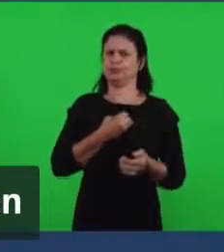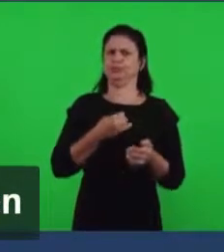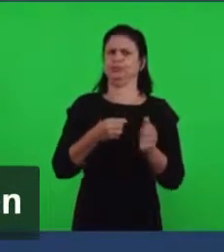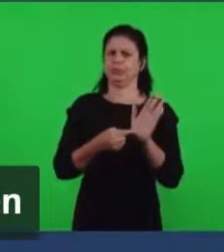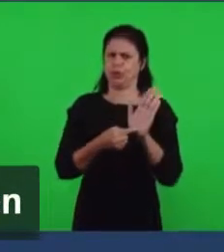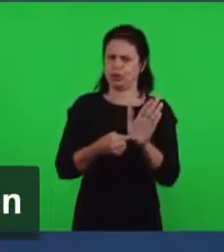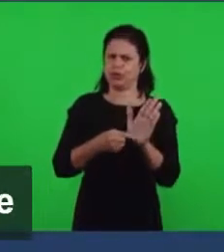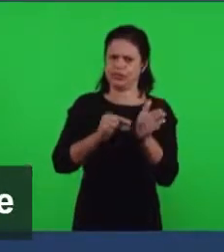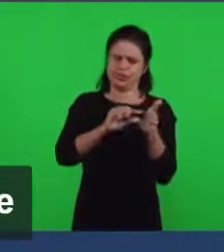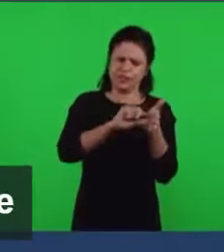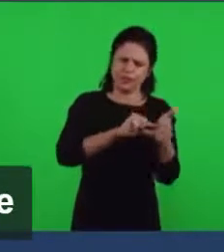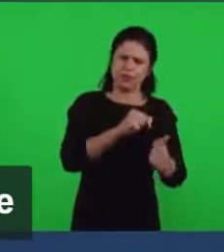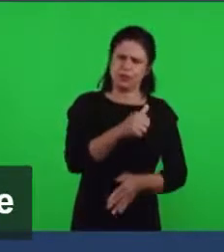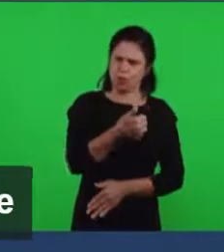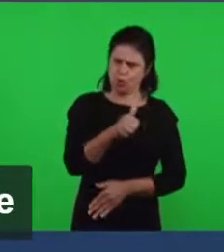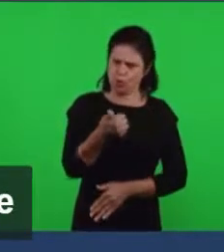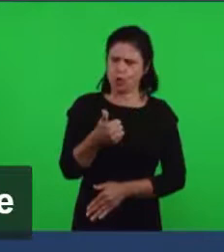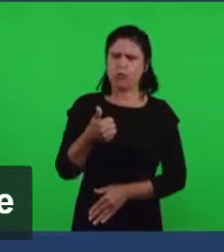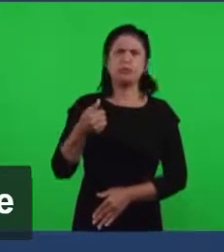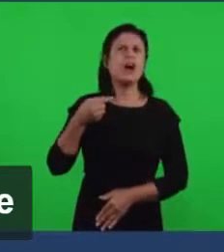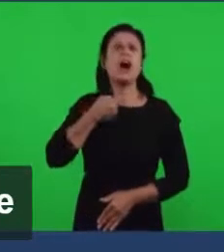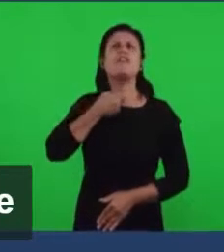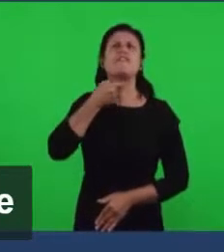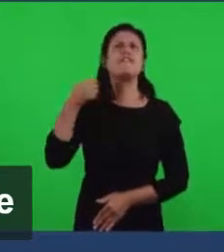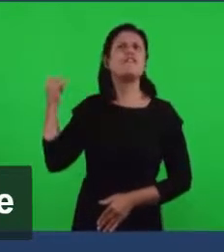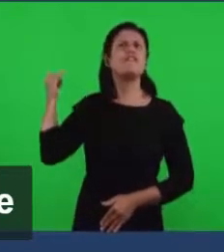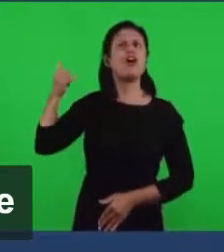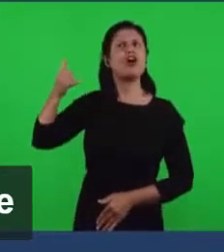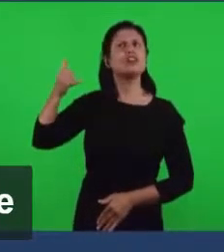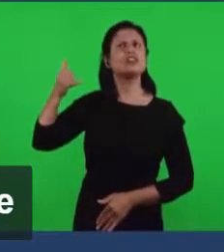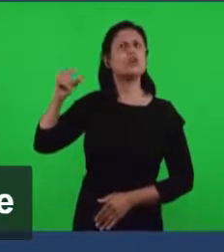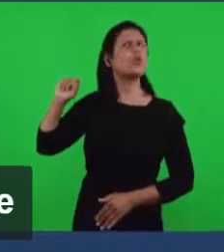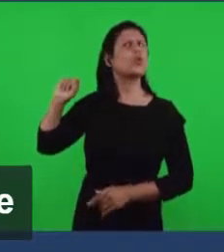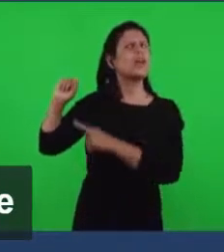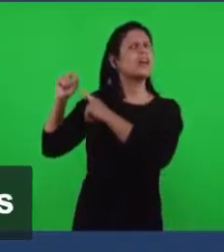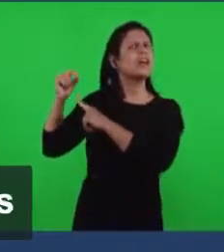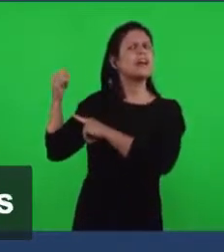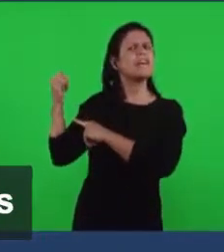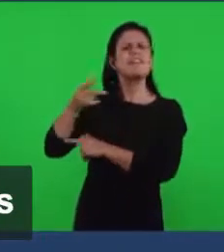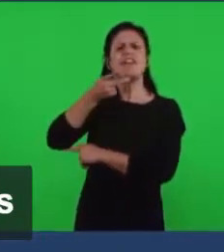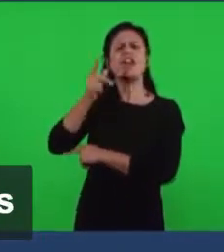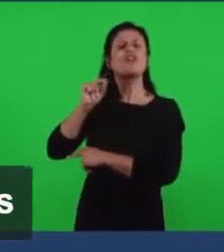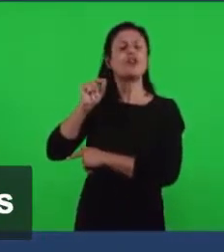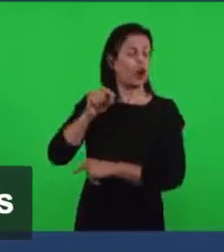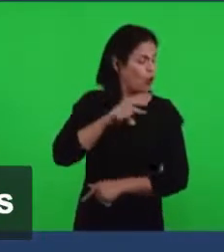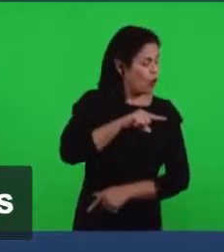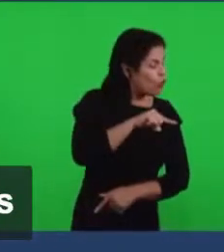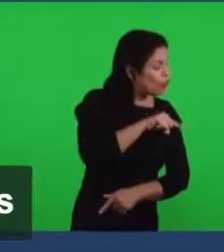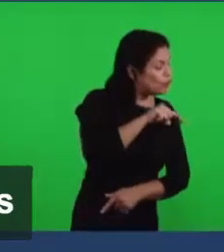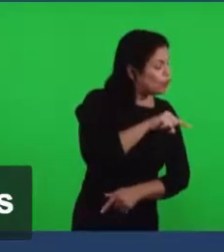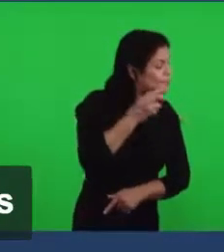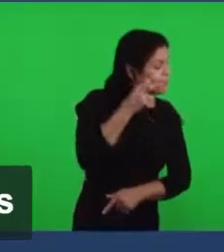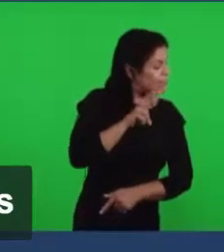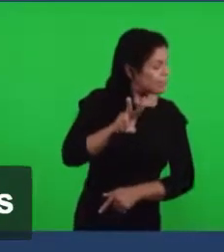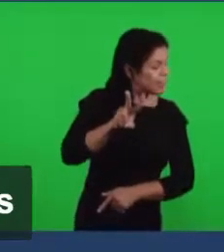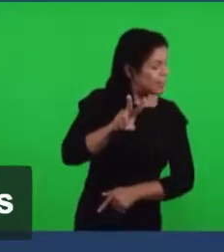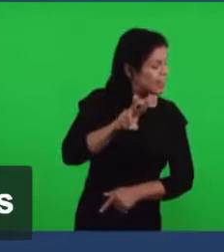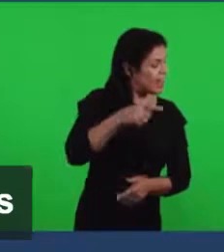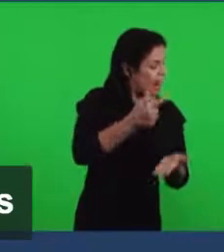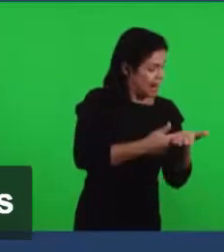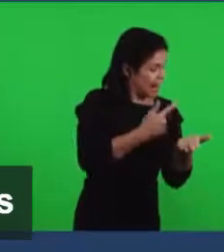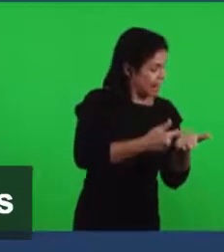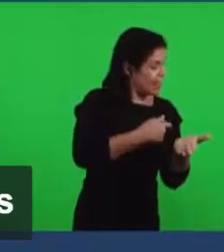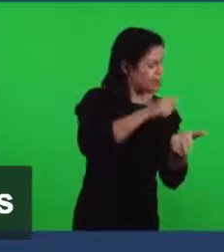11 quando ele diz assim a voz que dizia o que vês escreve um livro e envia ou a